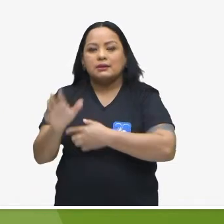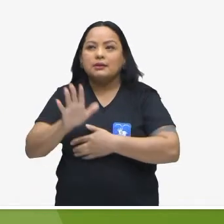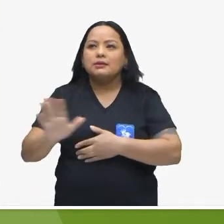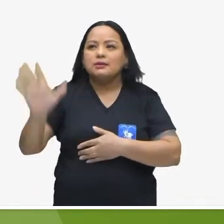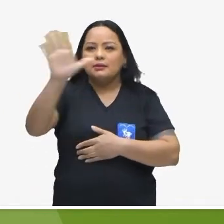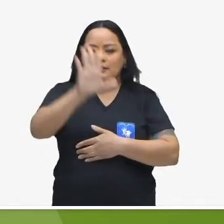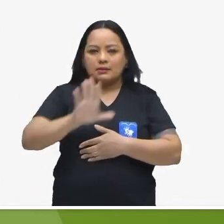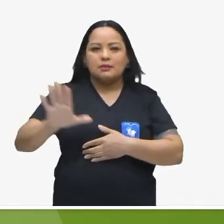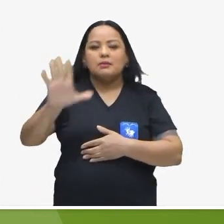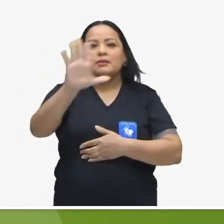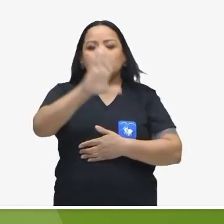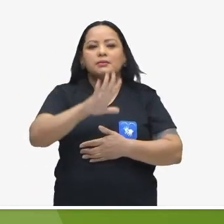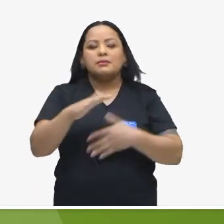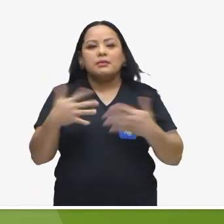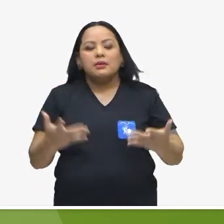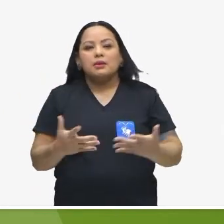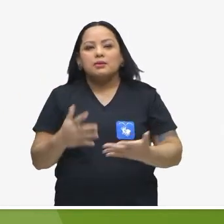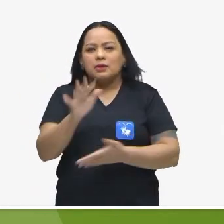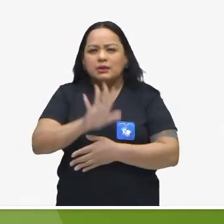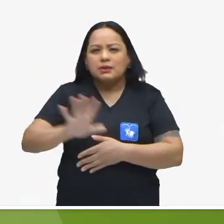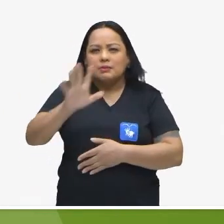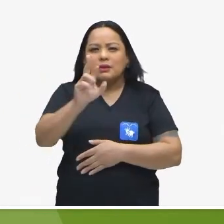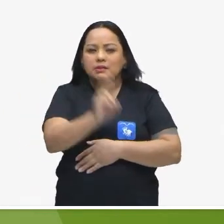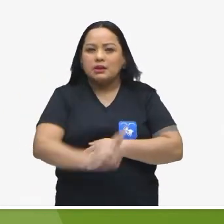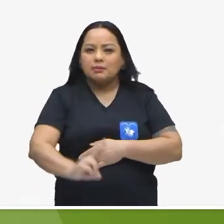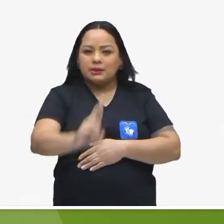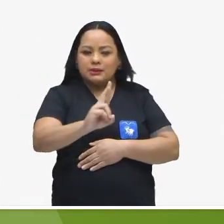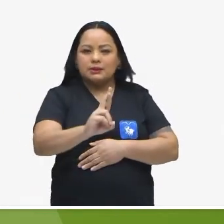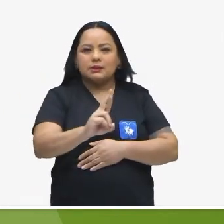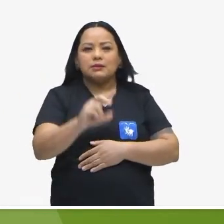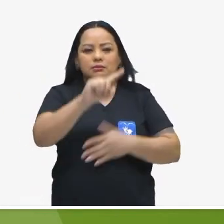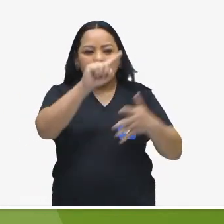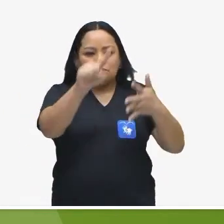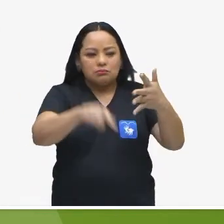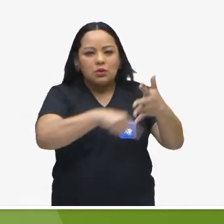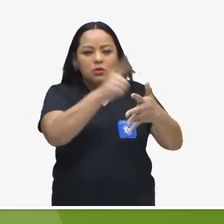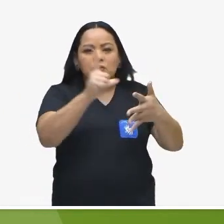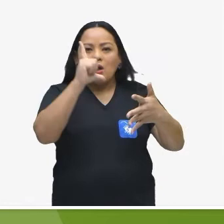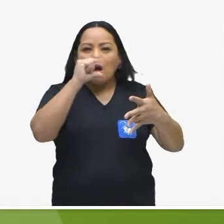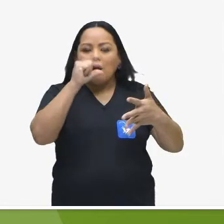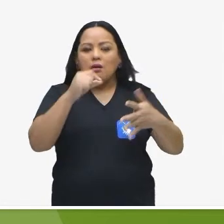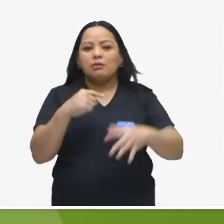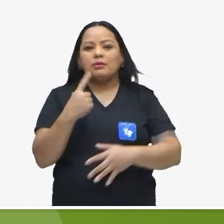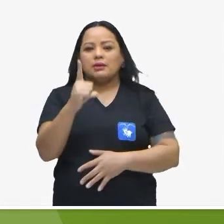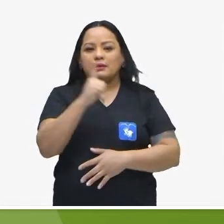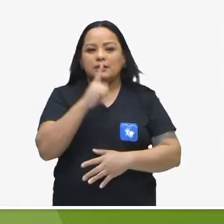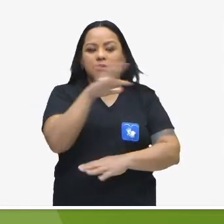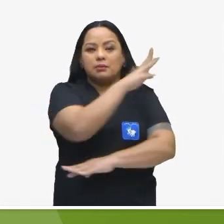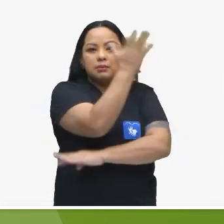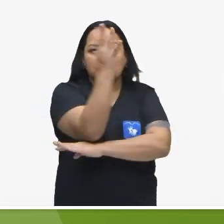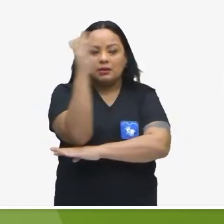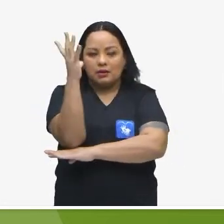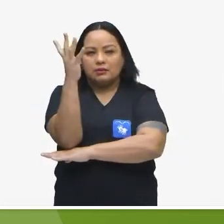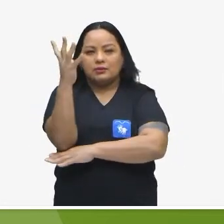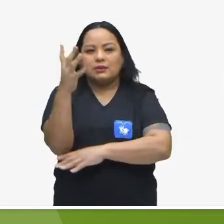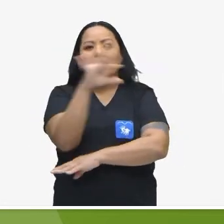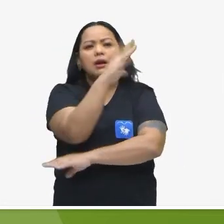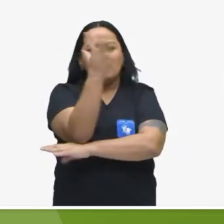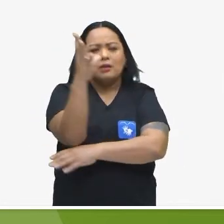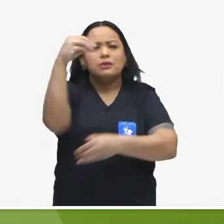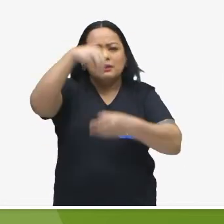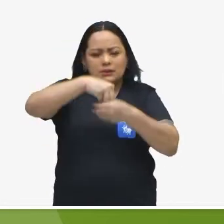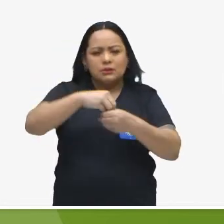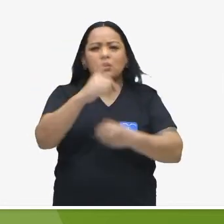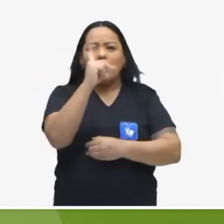imagem, né? Então, essa imagem representa o ciclo da água. Então, olha, nós temos uma árvore e a árvore tem água nela.